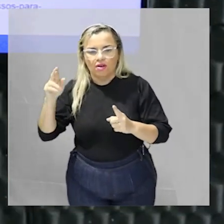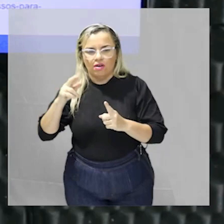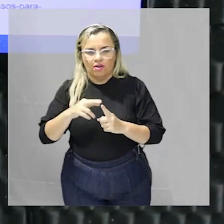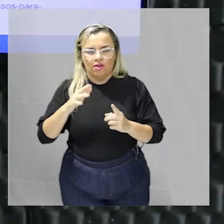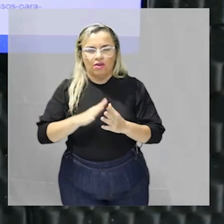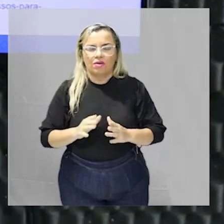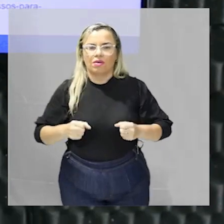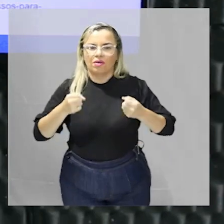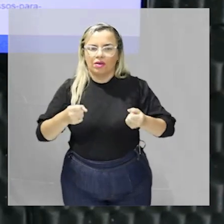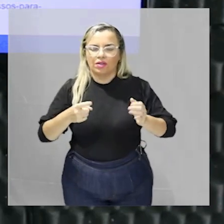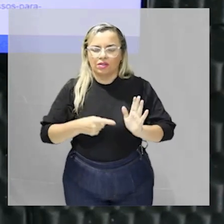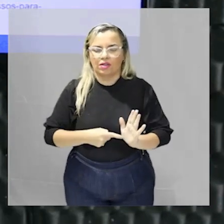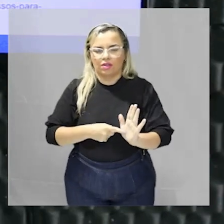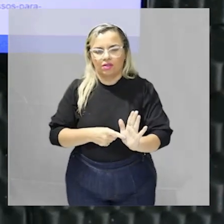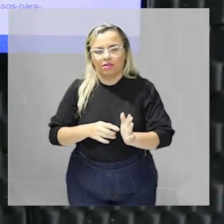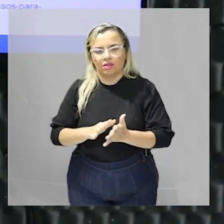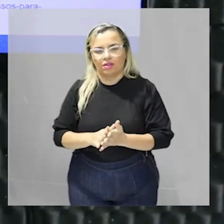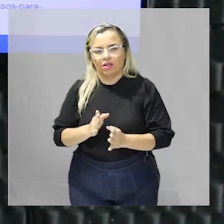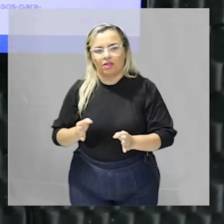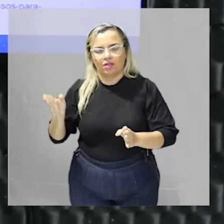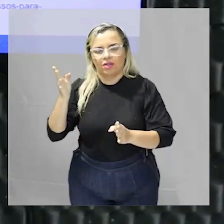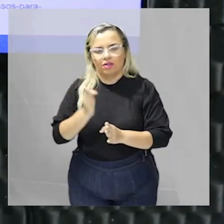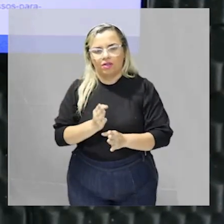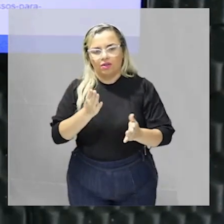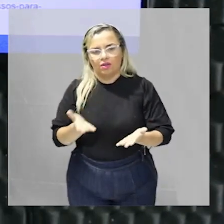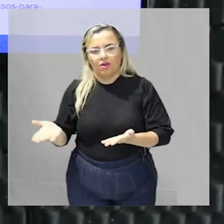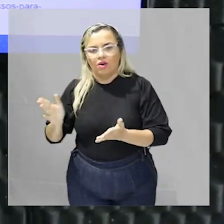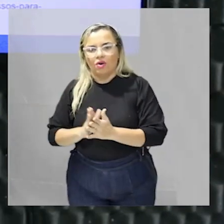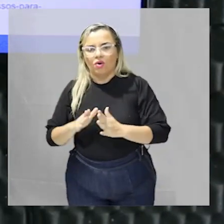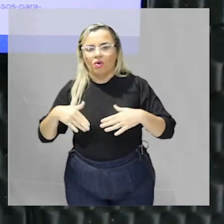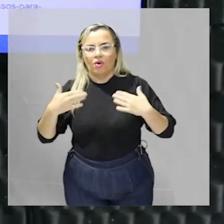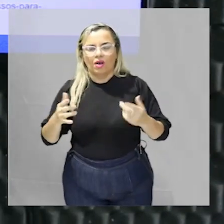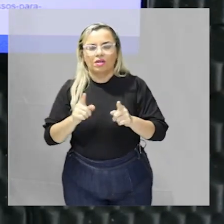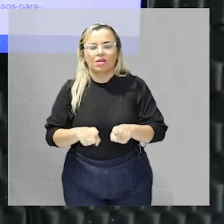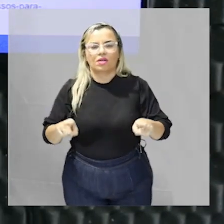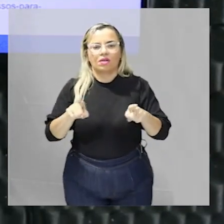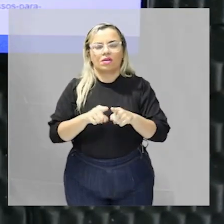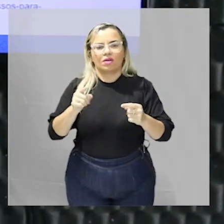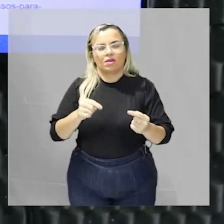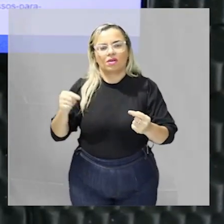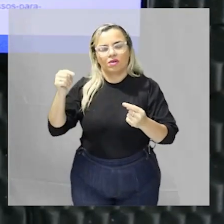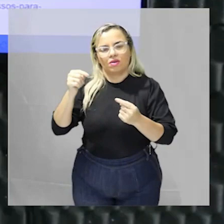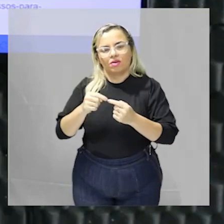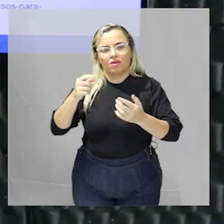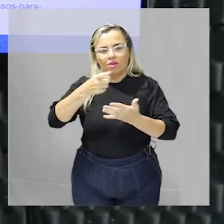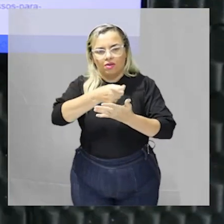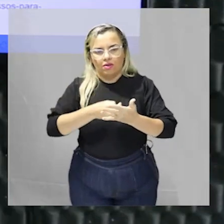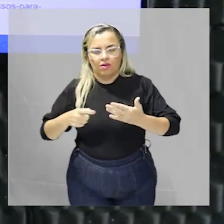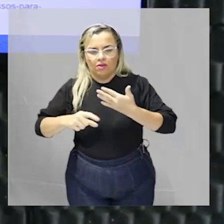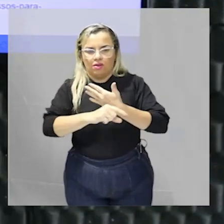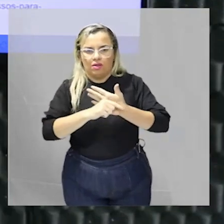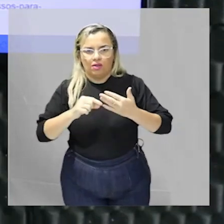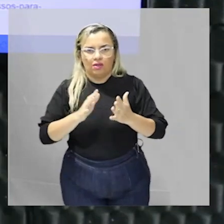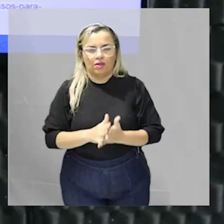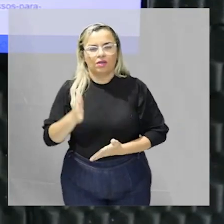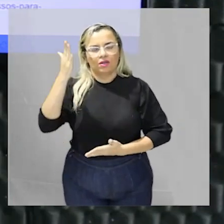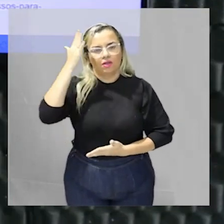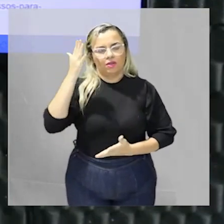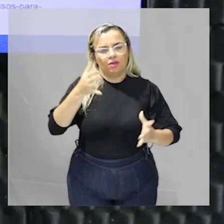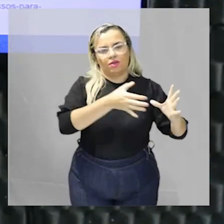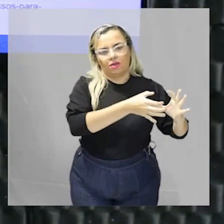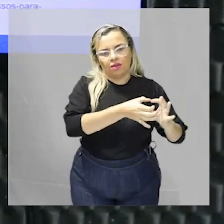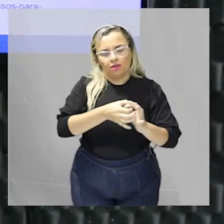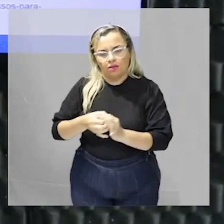tá? Então, procure identificar quais são as intenções do autor com o texto e entenda o contexto. Nós fizemos isso